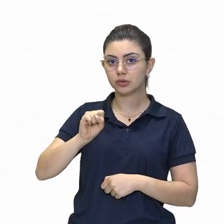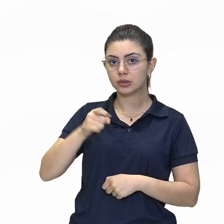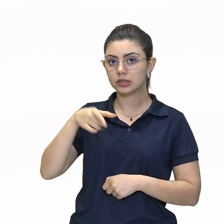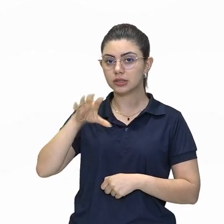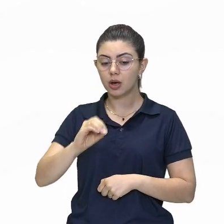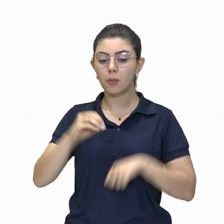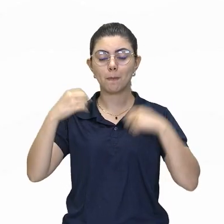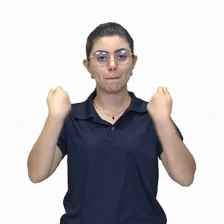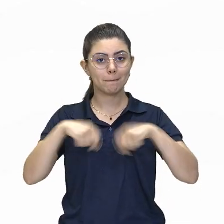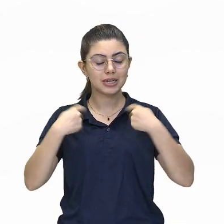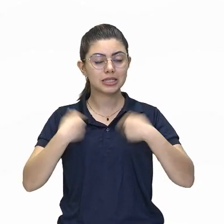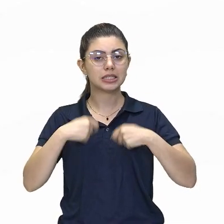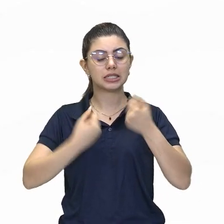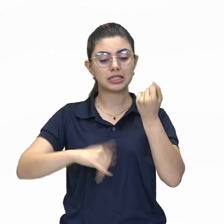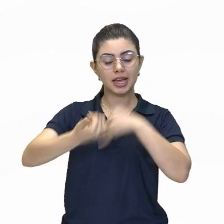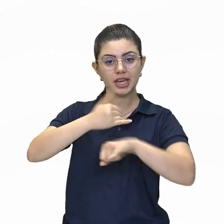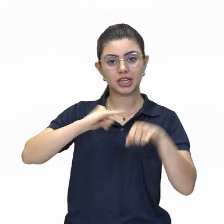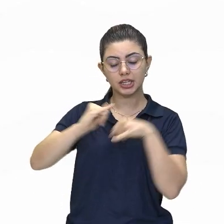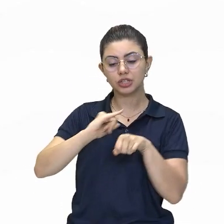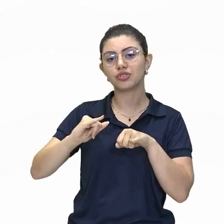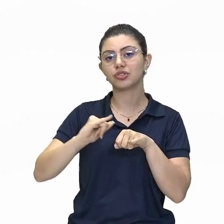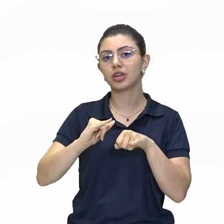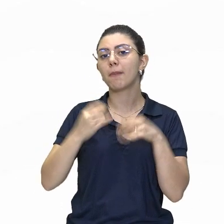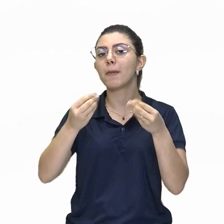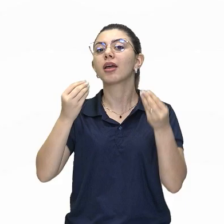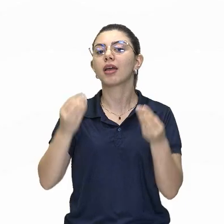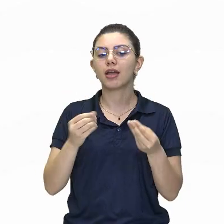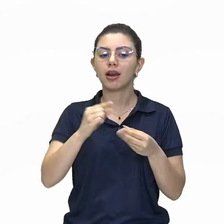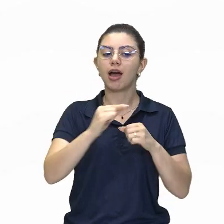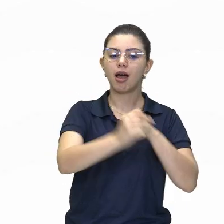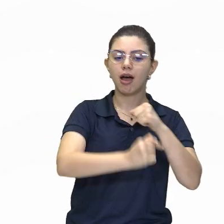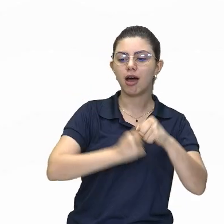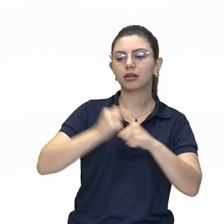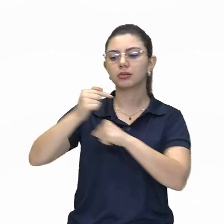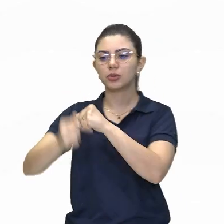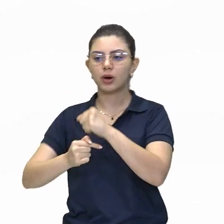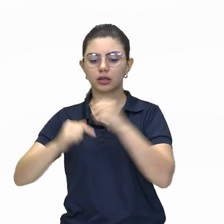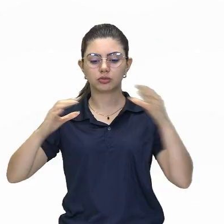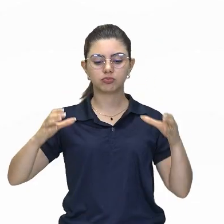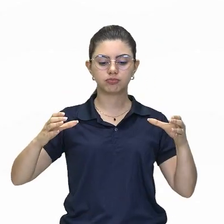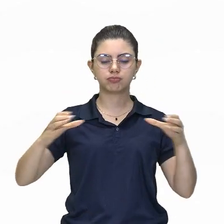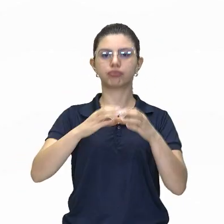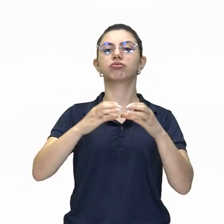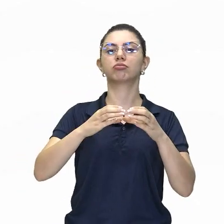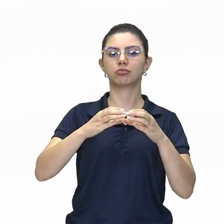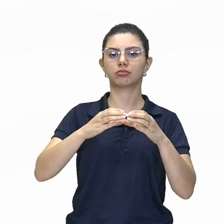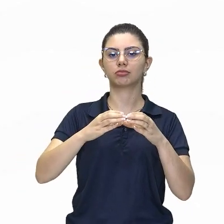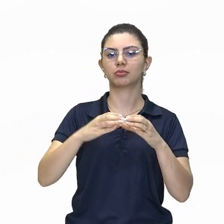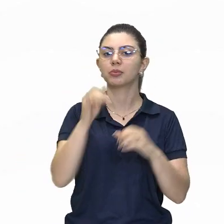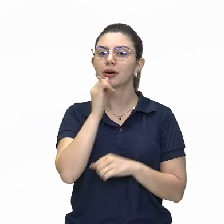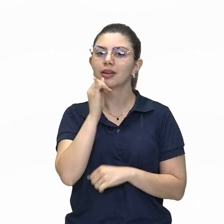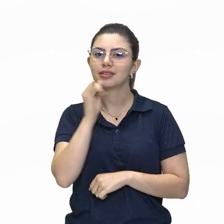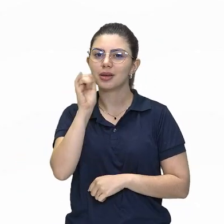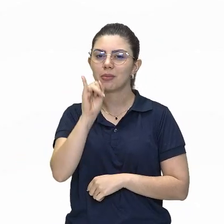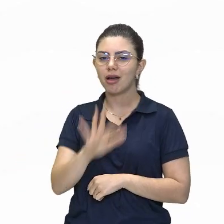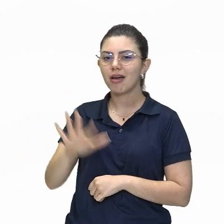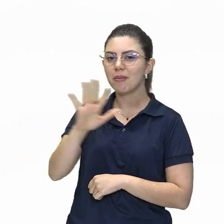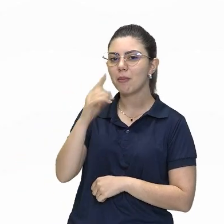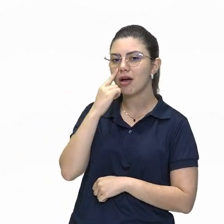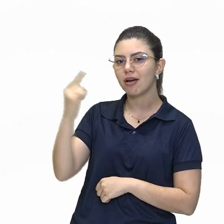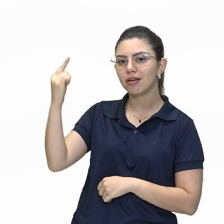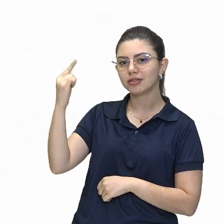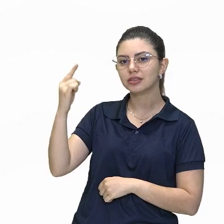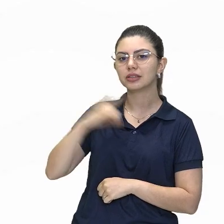energia para juntar dois átomos, né? Aí na imagem nós temos, por exemplo, a junção do deutério e do